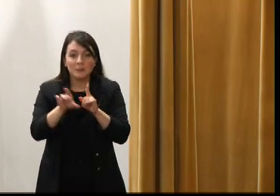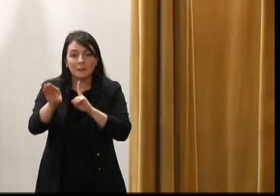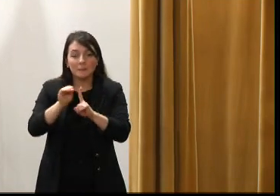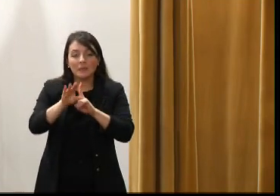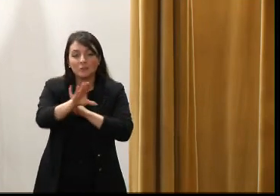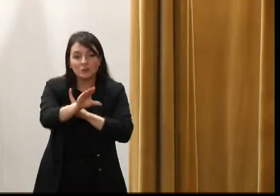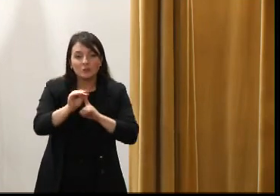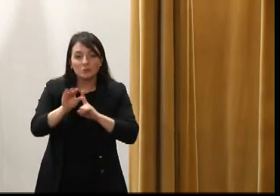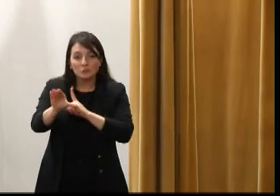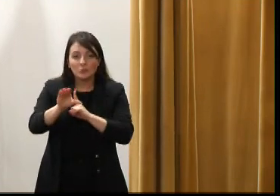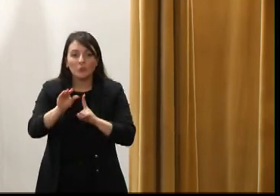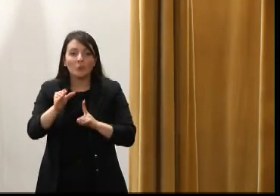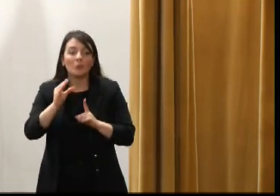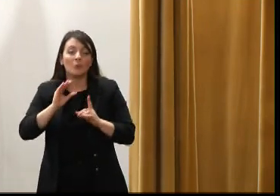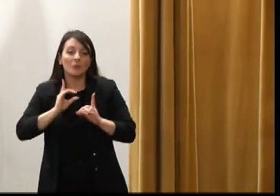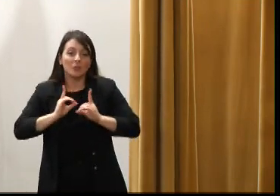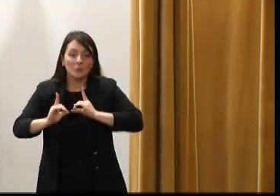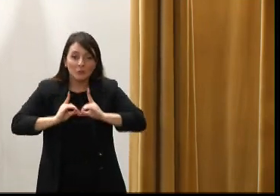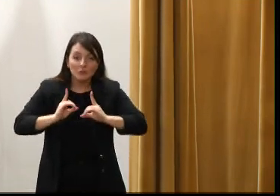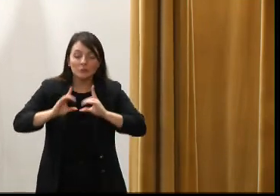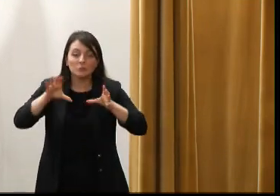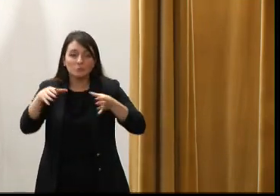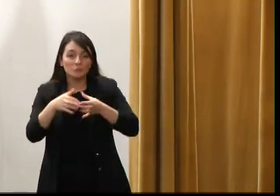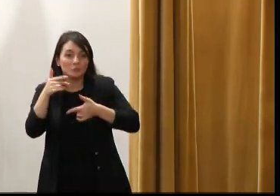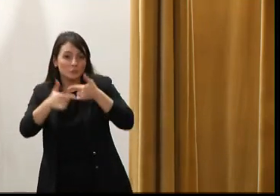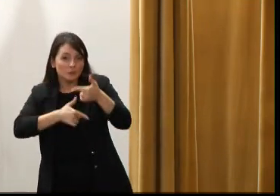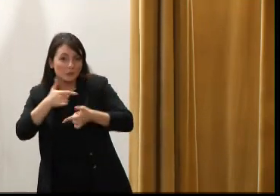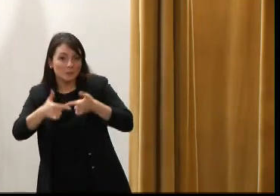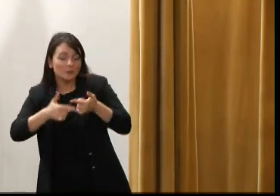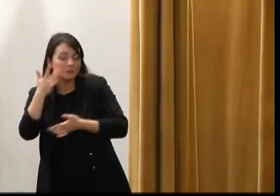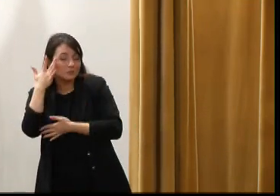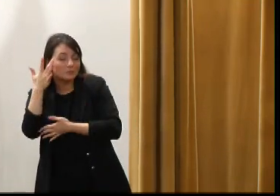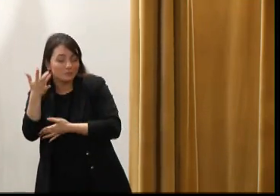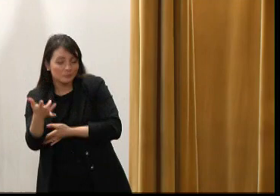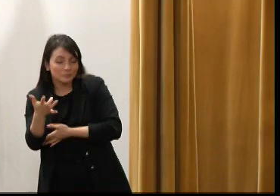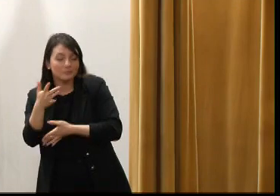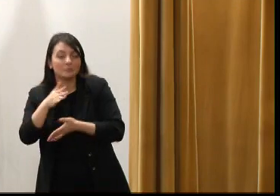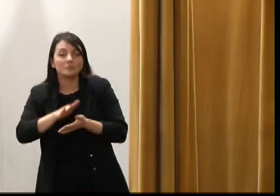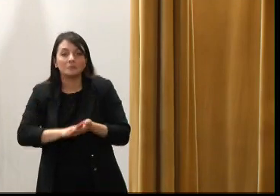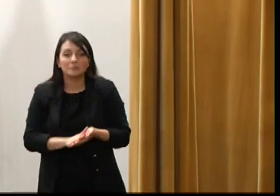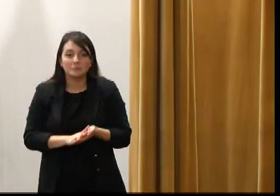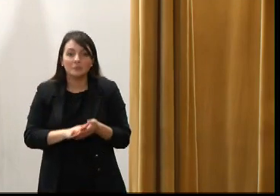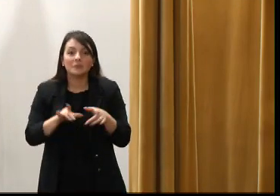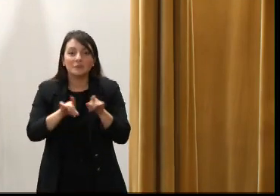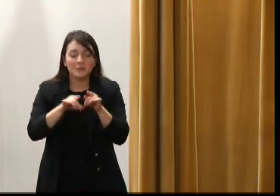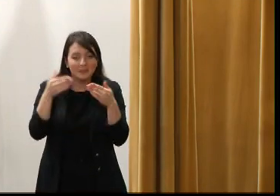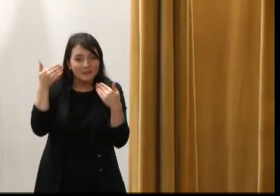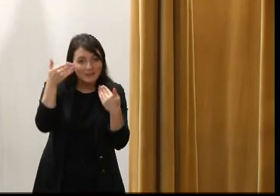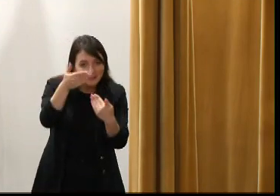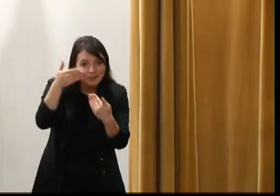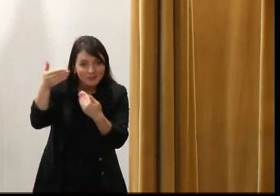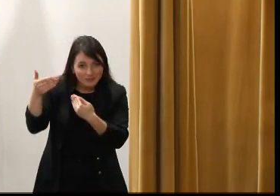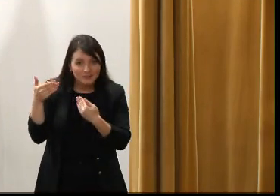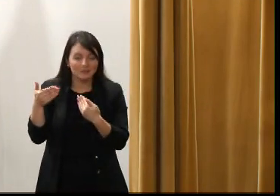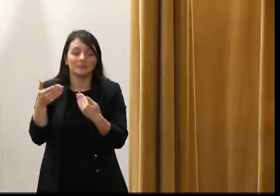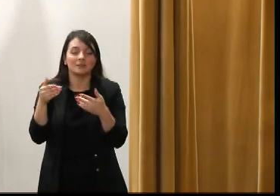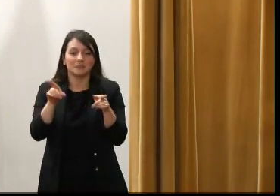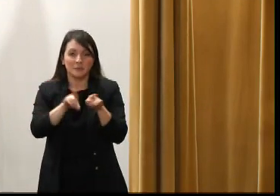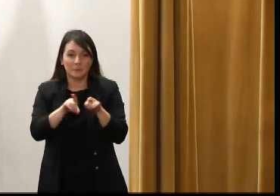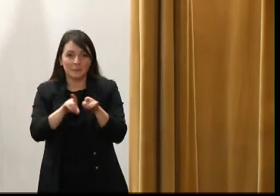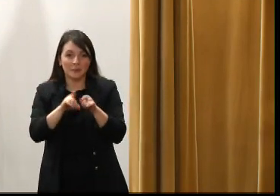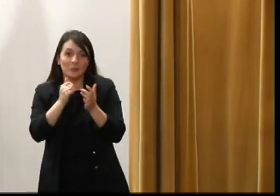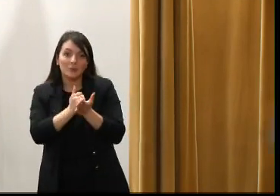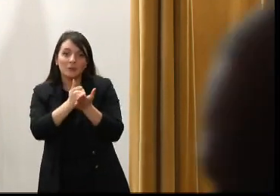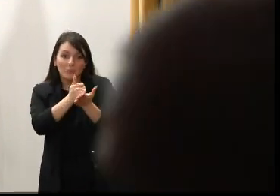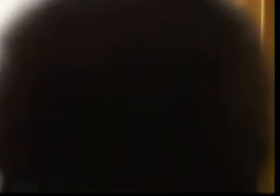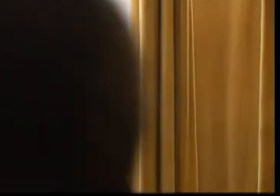e coordenadores dos grupos de trabalho de amanhã. Registramos agradecimento também aos